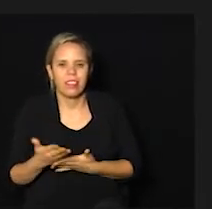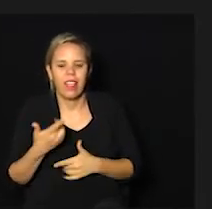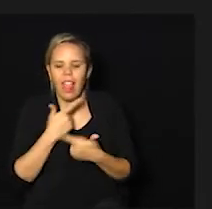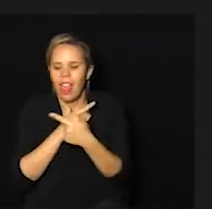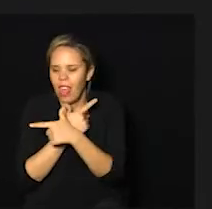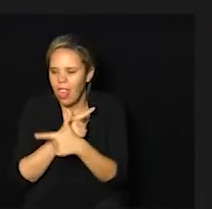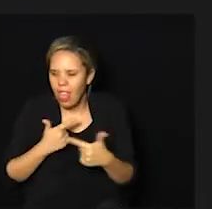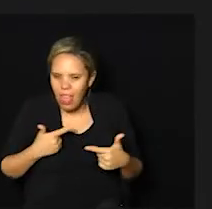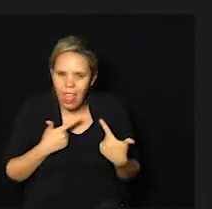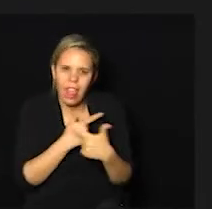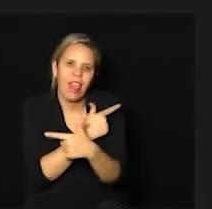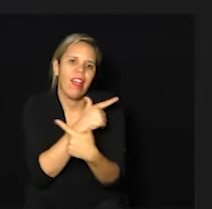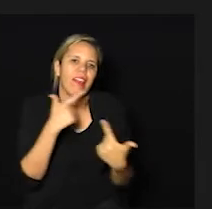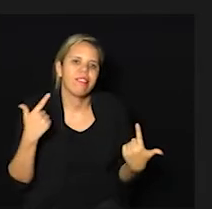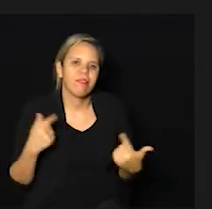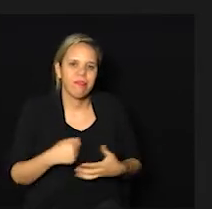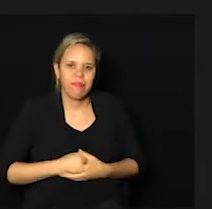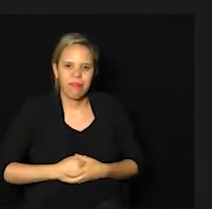muita risada.